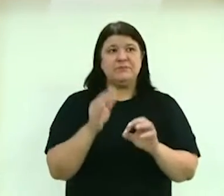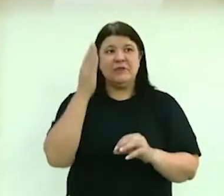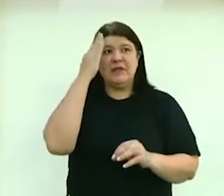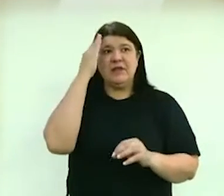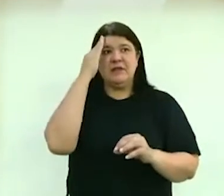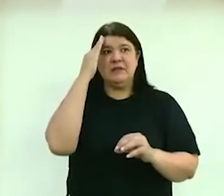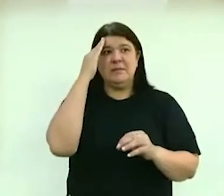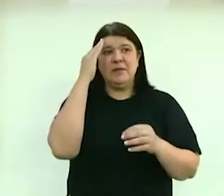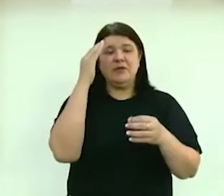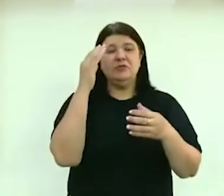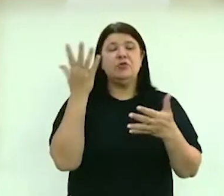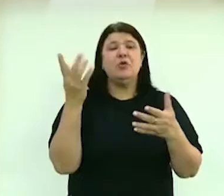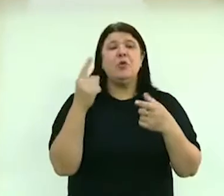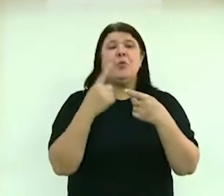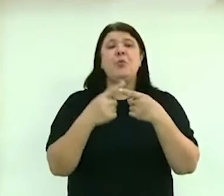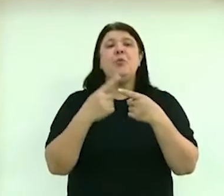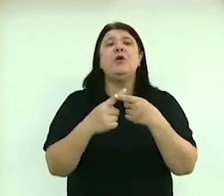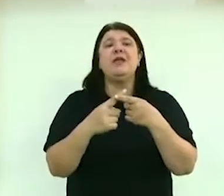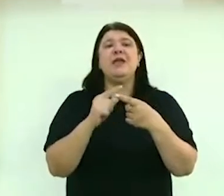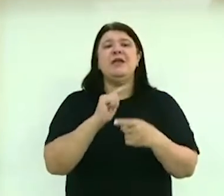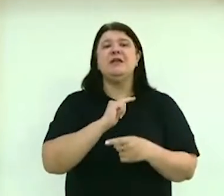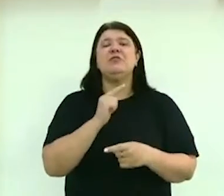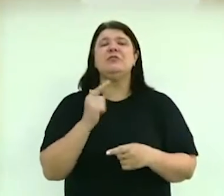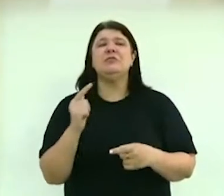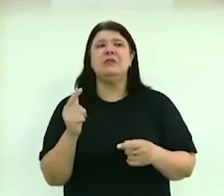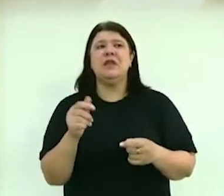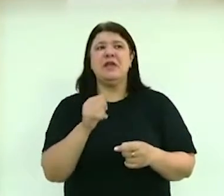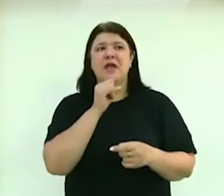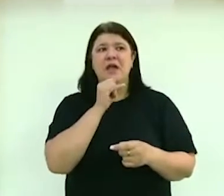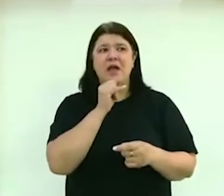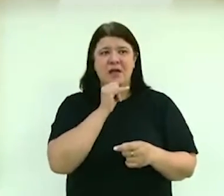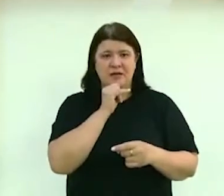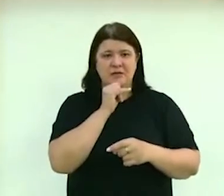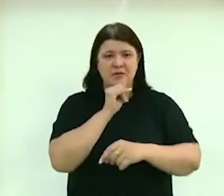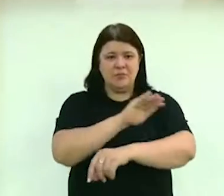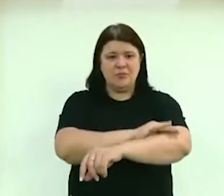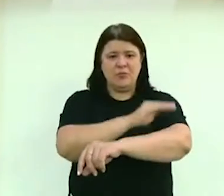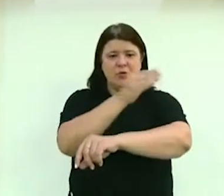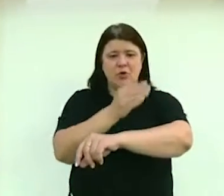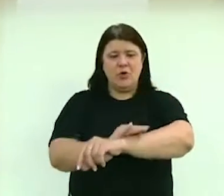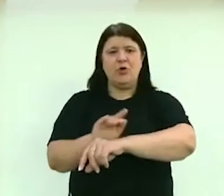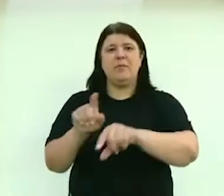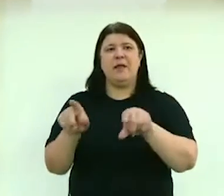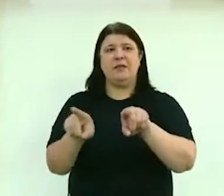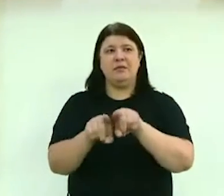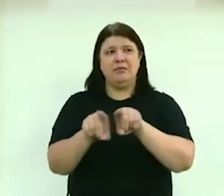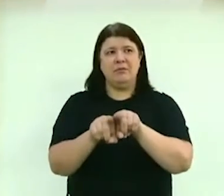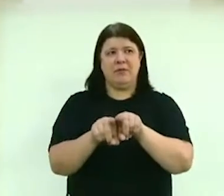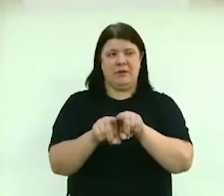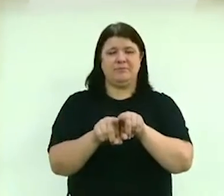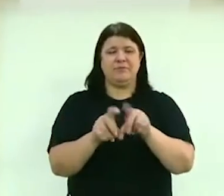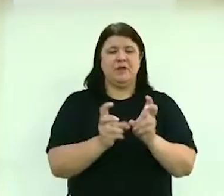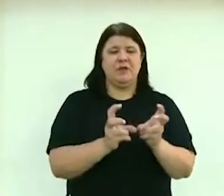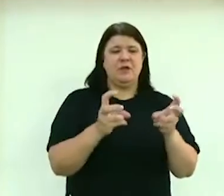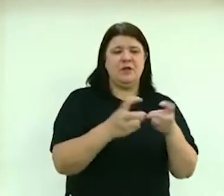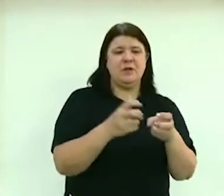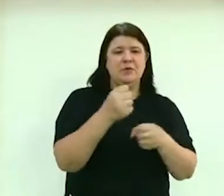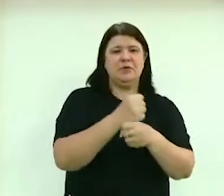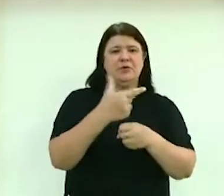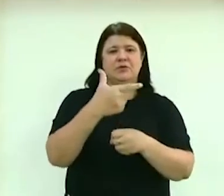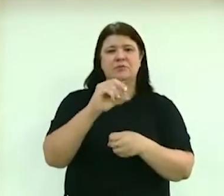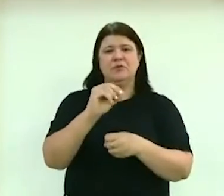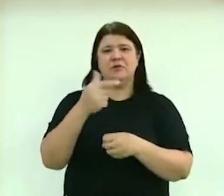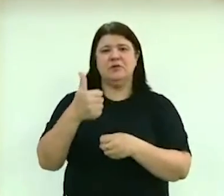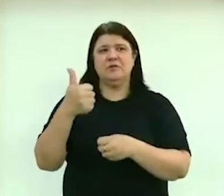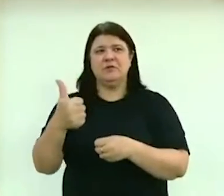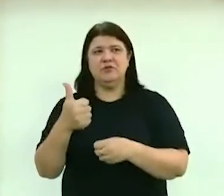motivo para não realização da instalação de redutores de velocidade no cruzamento citado. Sala Emancipadora Oswaldo Toschi, 10 de agosto de 2021. Wellington